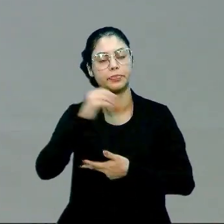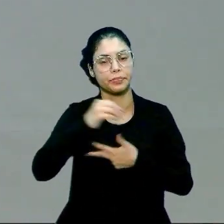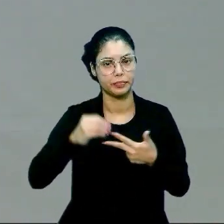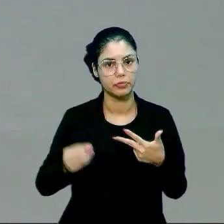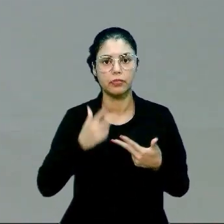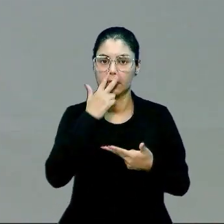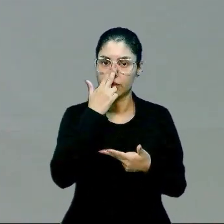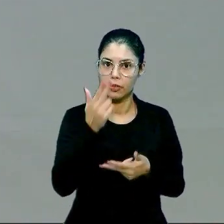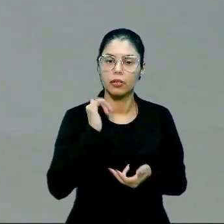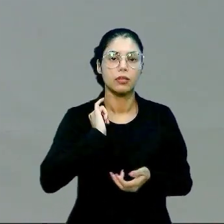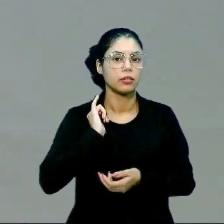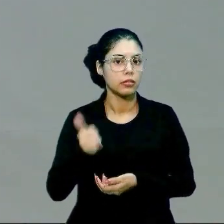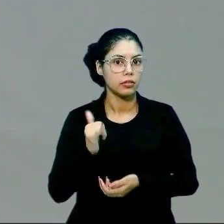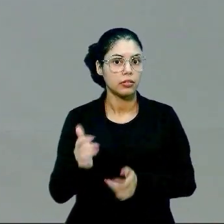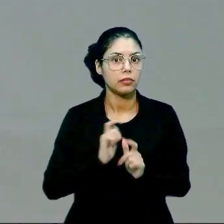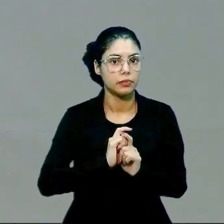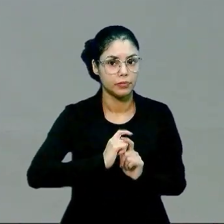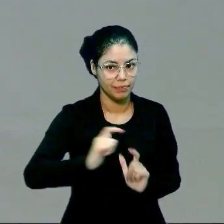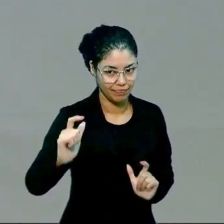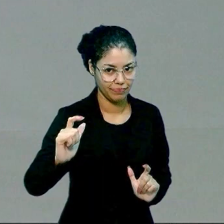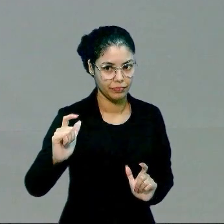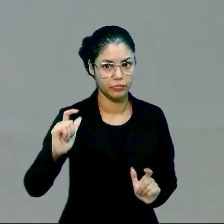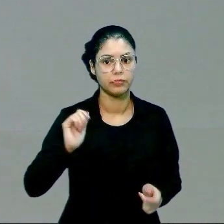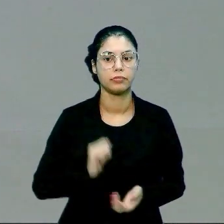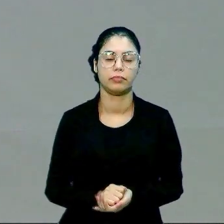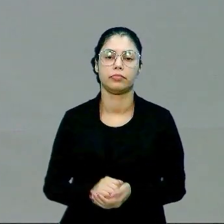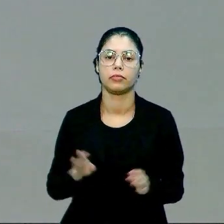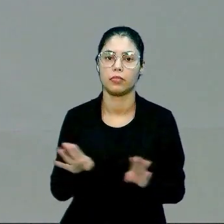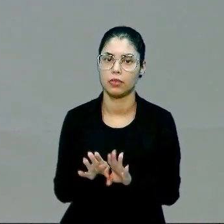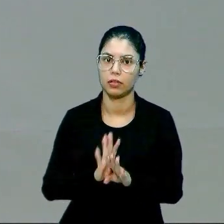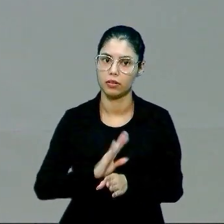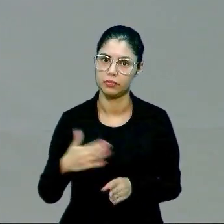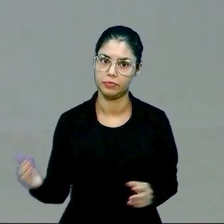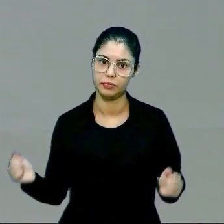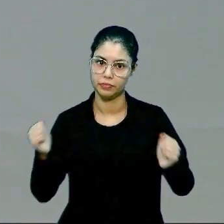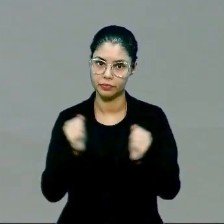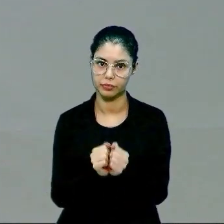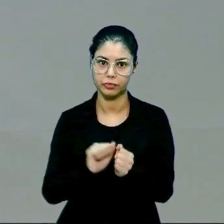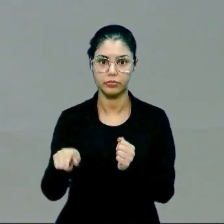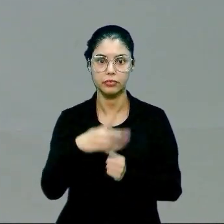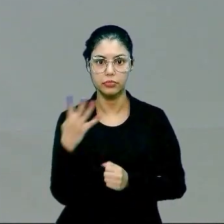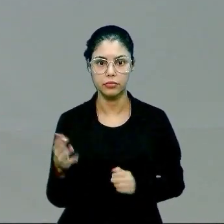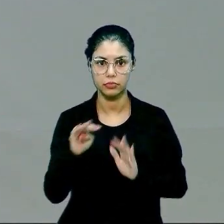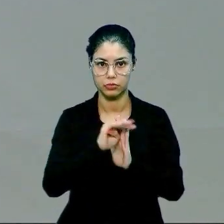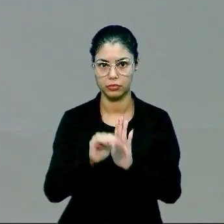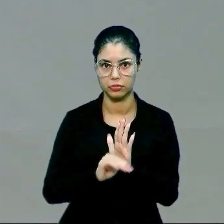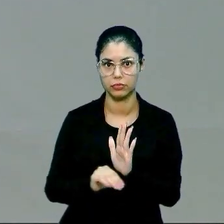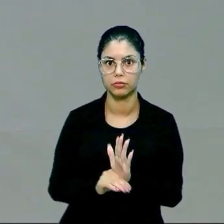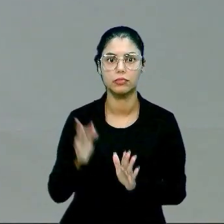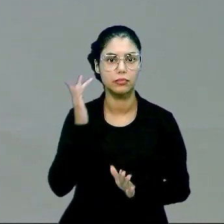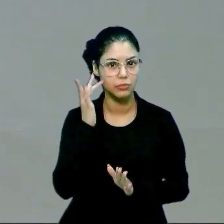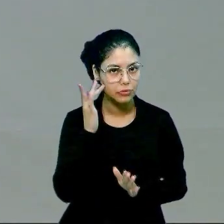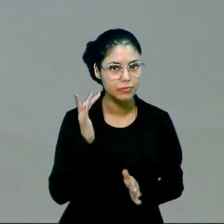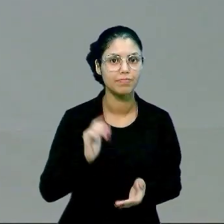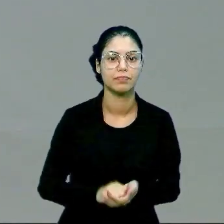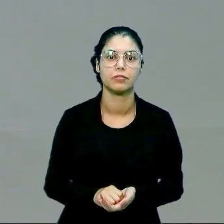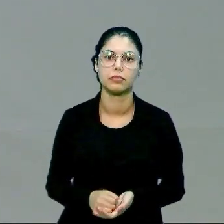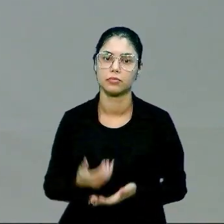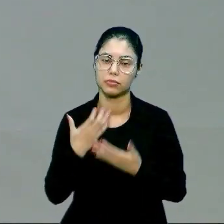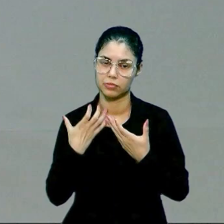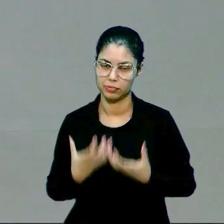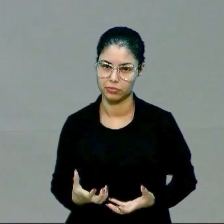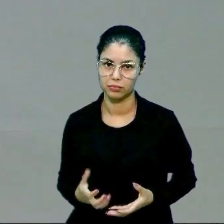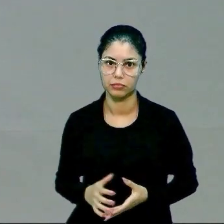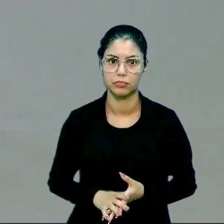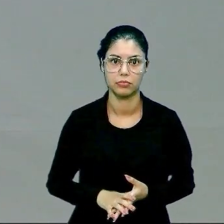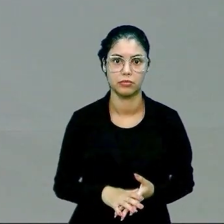normalmente aparece são narrativas um tanto quanto longas e quando você junta aquela quantidade de questões, você acha um pouco